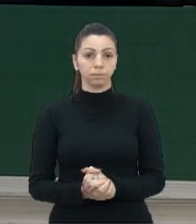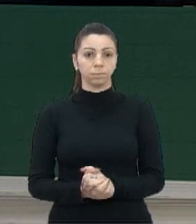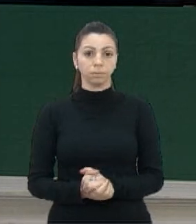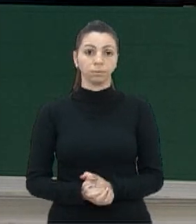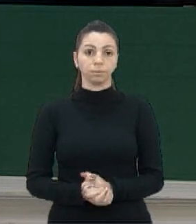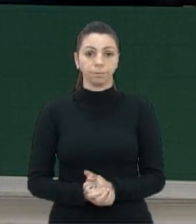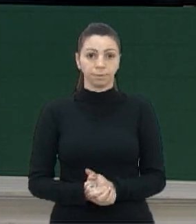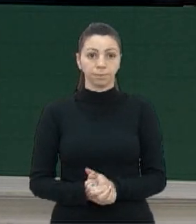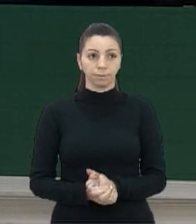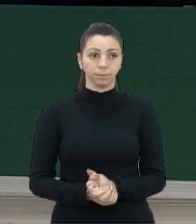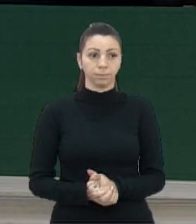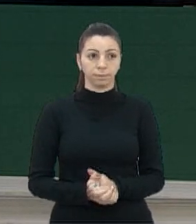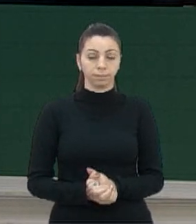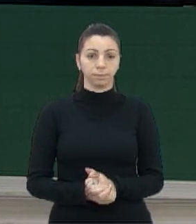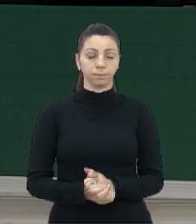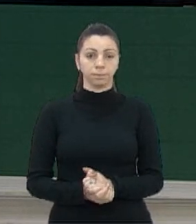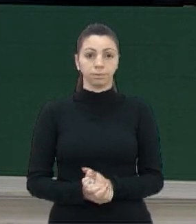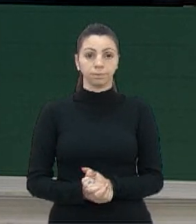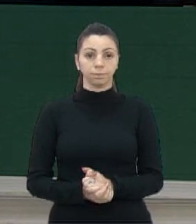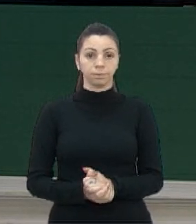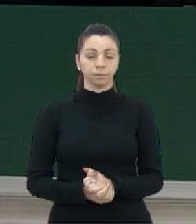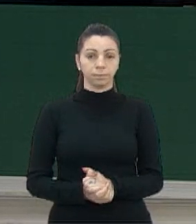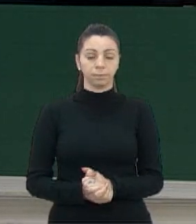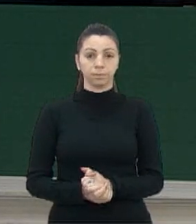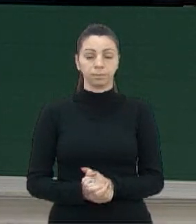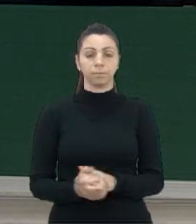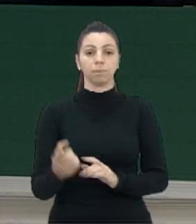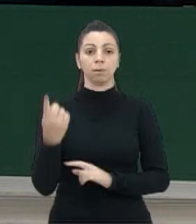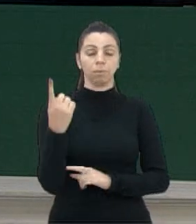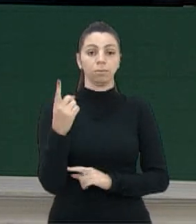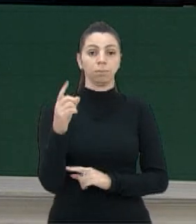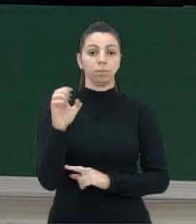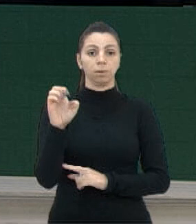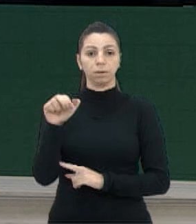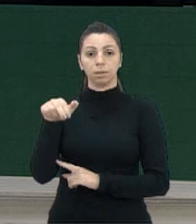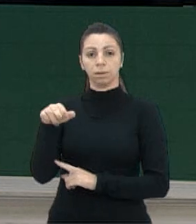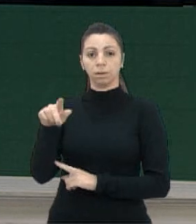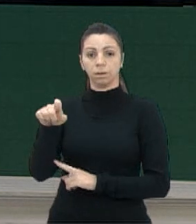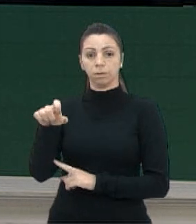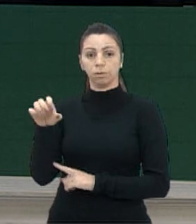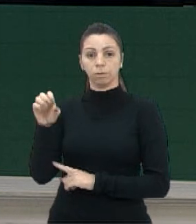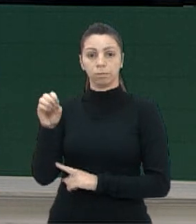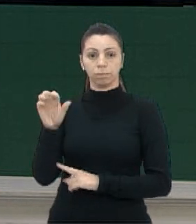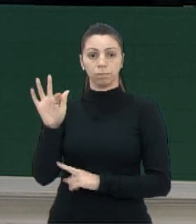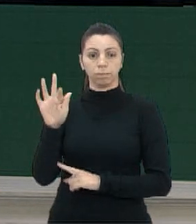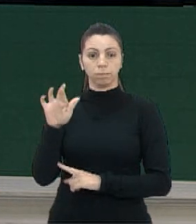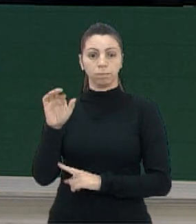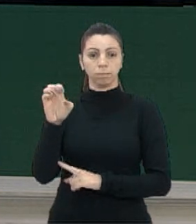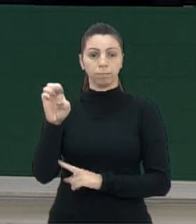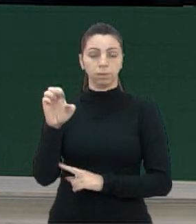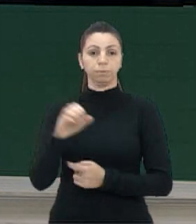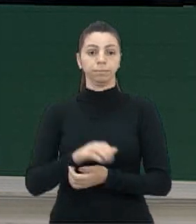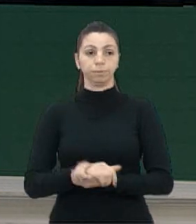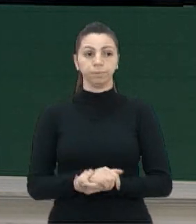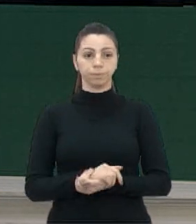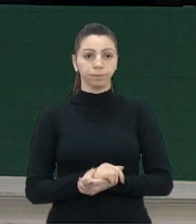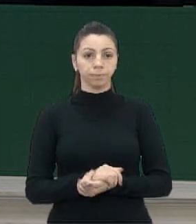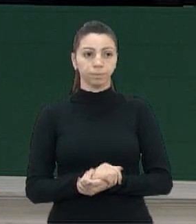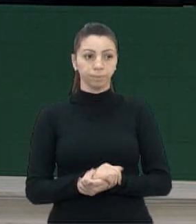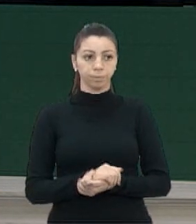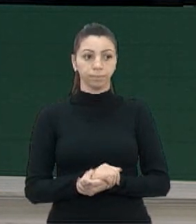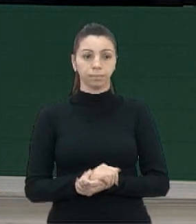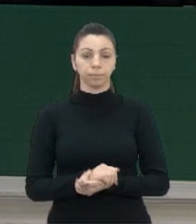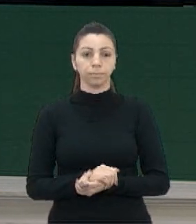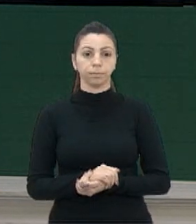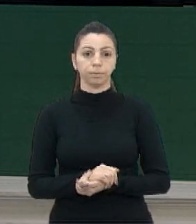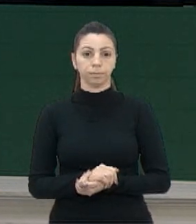reação aqui, um que está sozinho é o enxofre. Vou usar ele agora para fazer a próxima etapa do balanceamento. Tá? Aqui